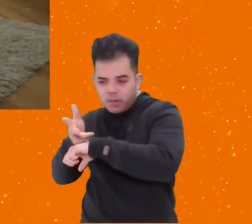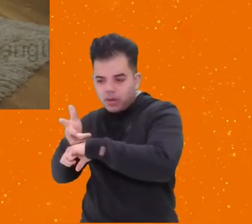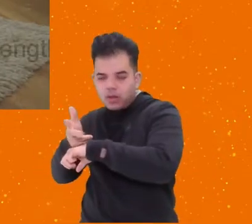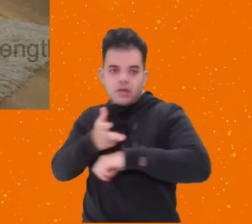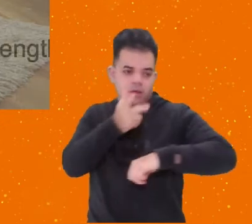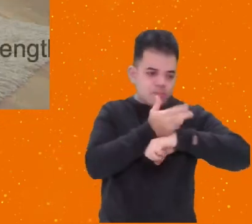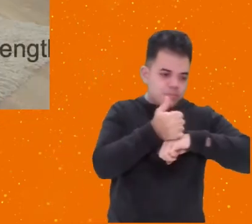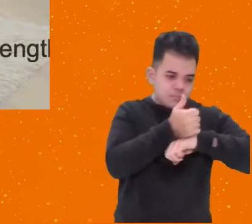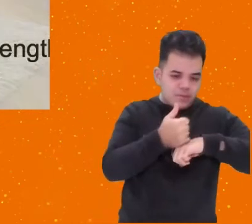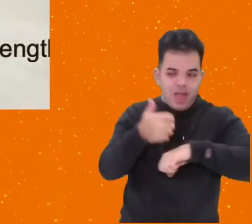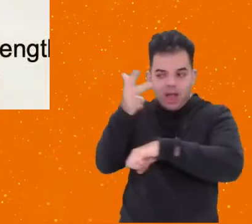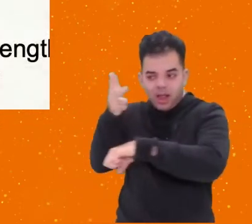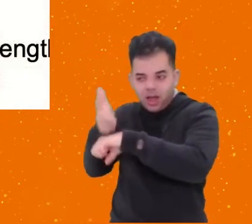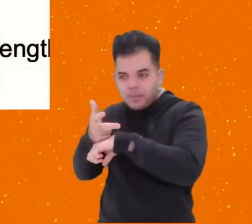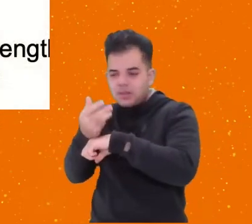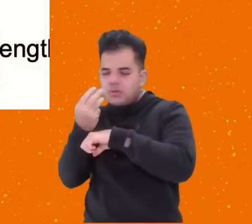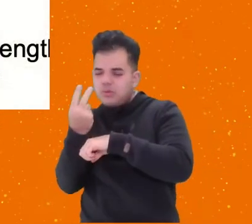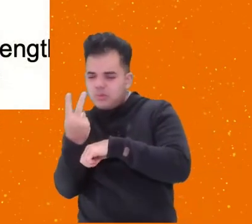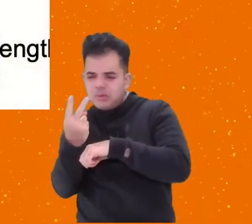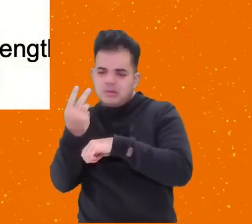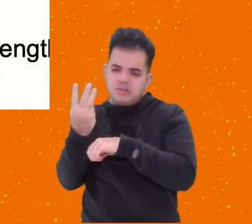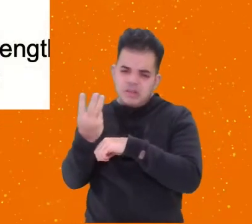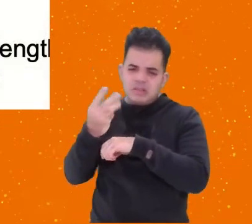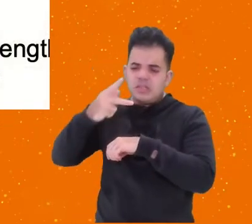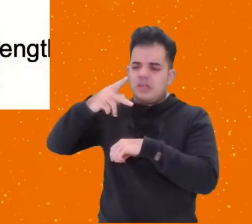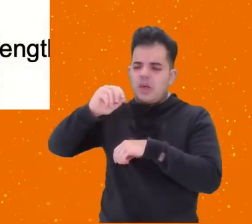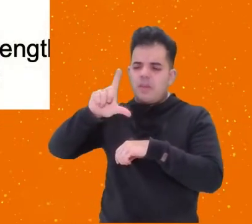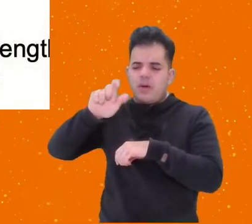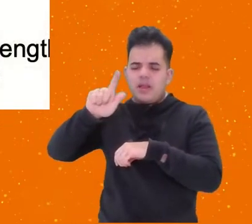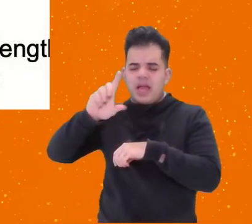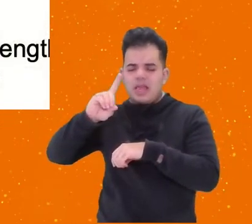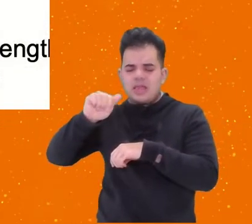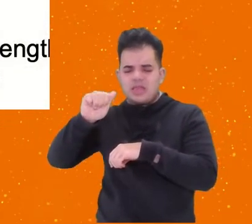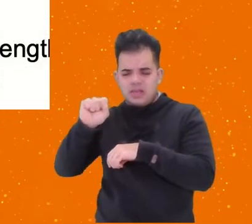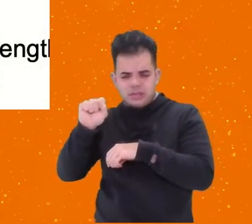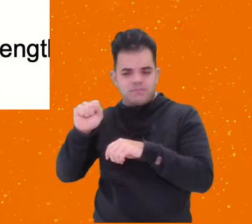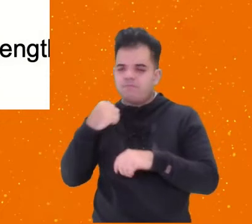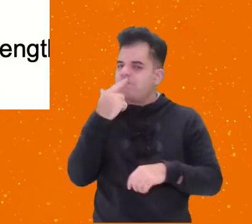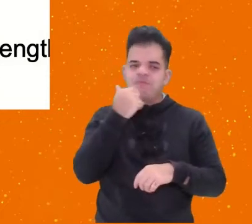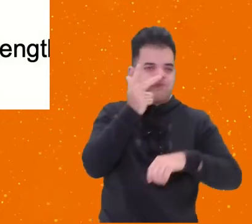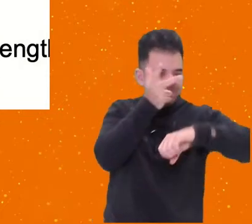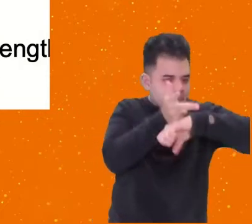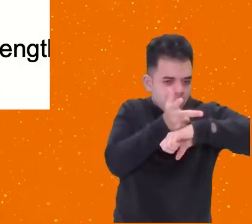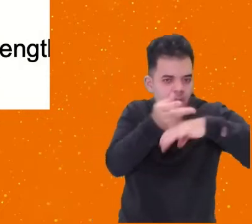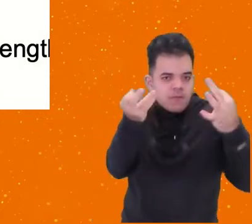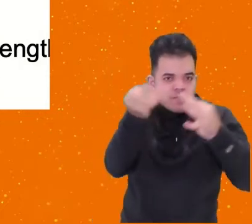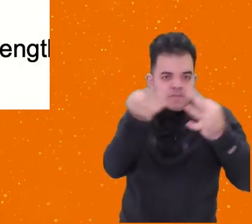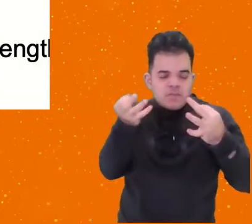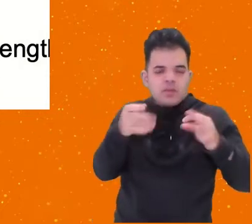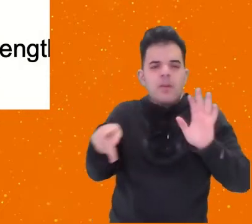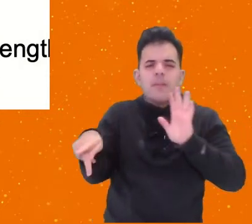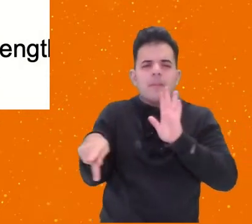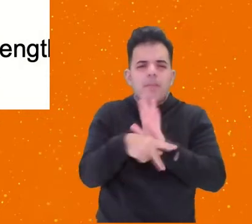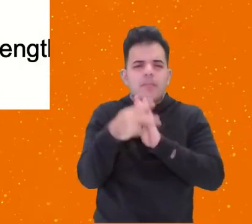2/3 polegada, né? E para ter esse tipo de cobrir esses sensores, o que que a